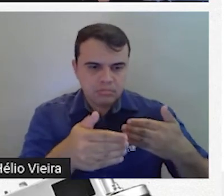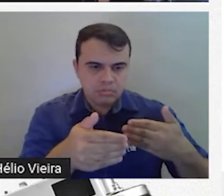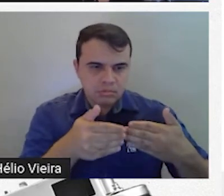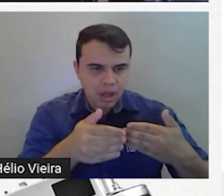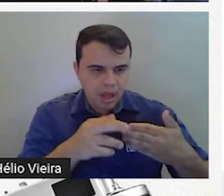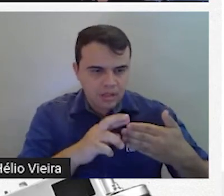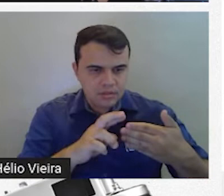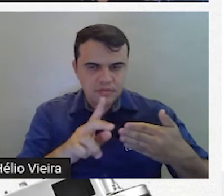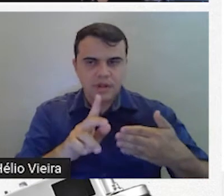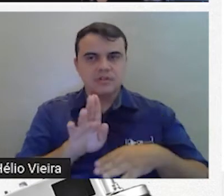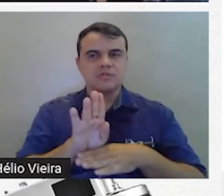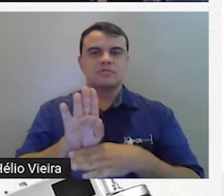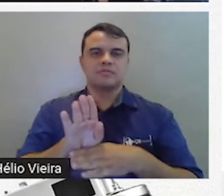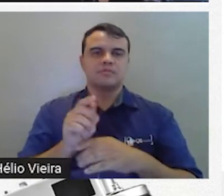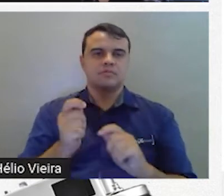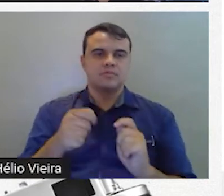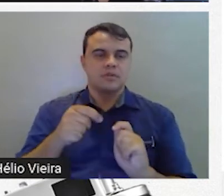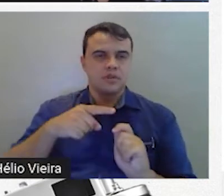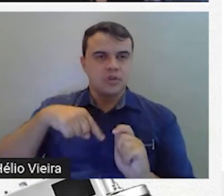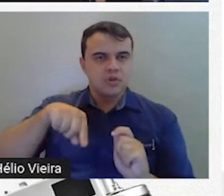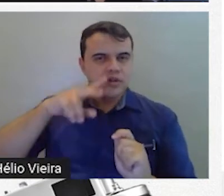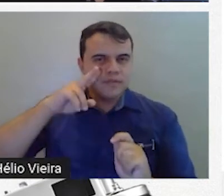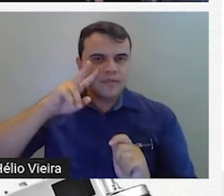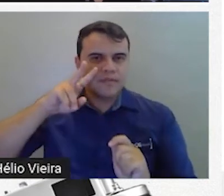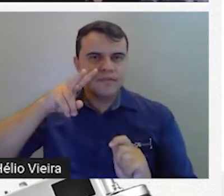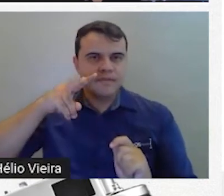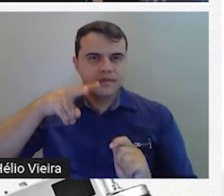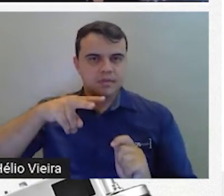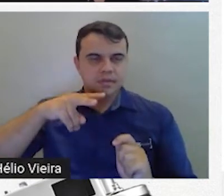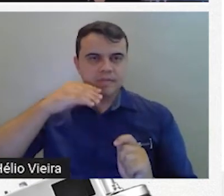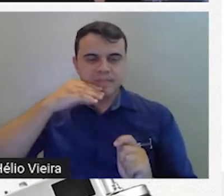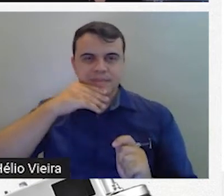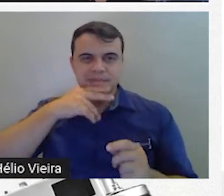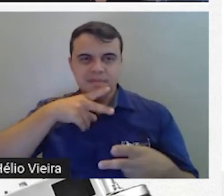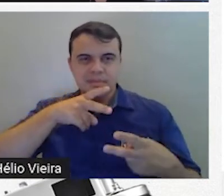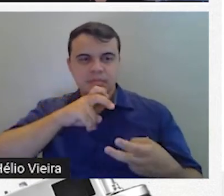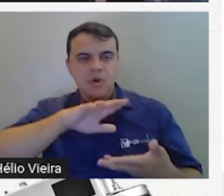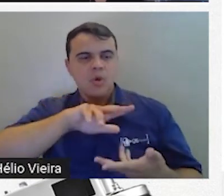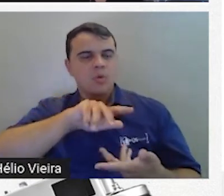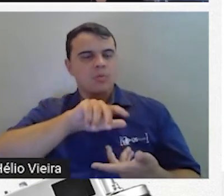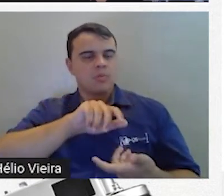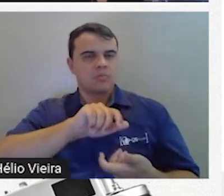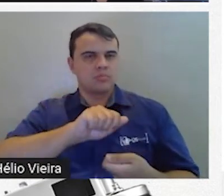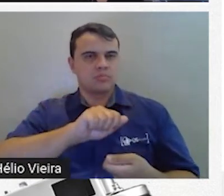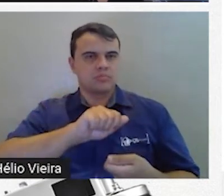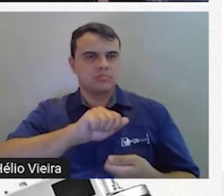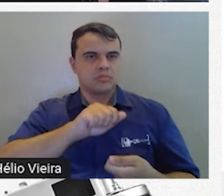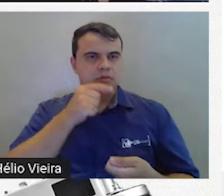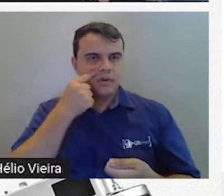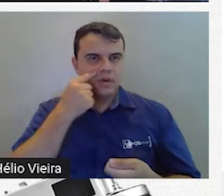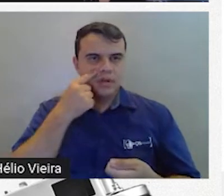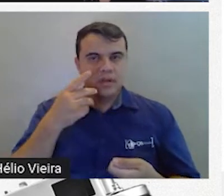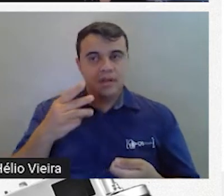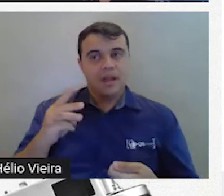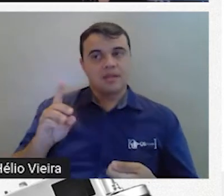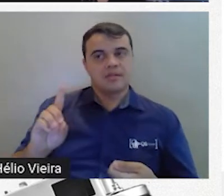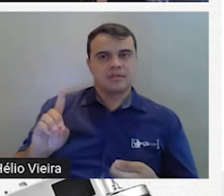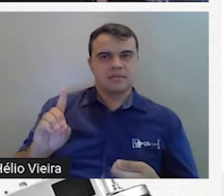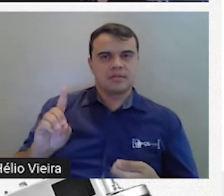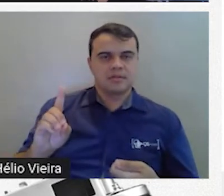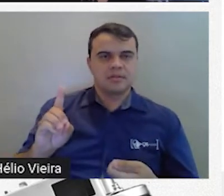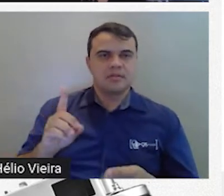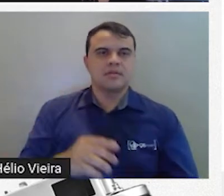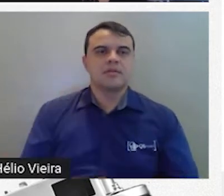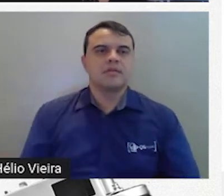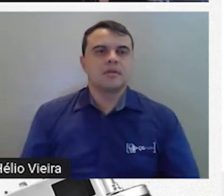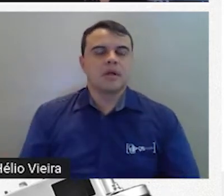né? Então, a nossa visão, por exemplo, como a gente percebe o mundo, a gente percebe um mundo tridimensional. Né?